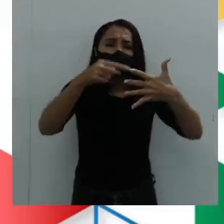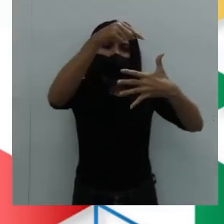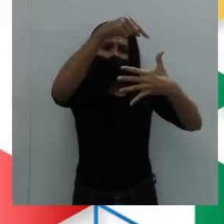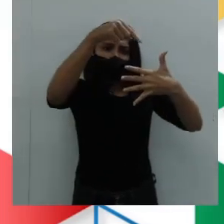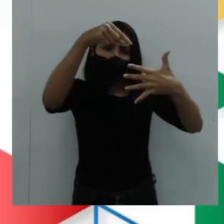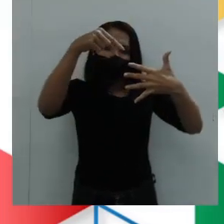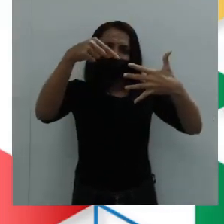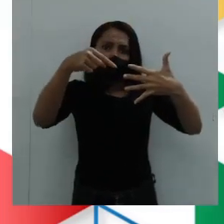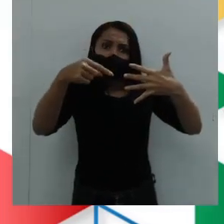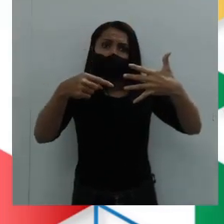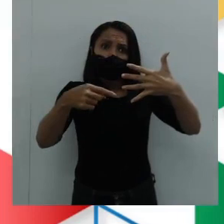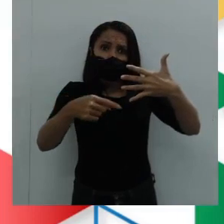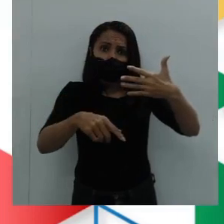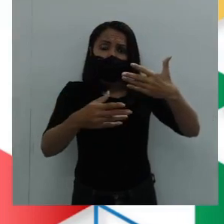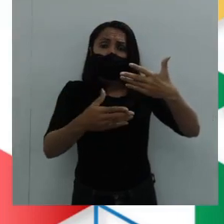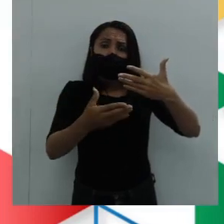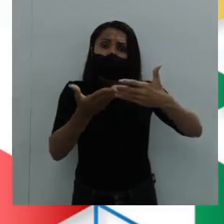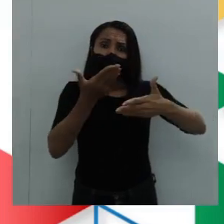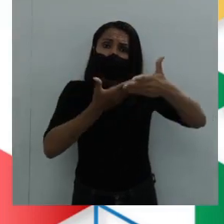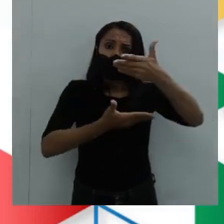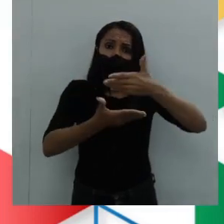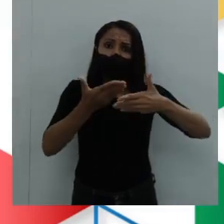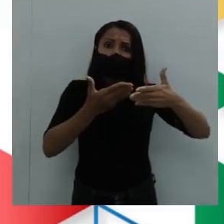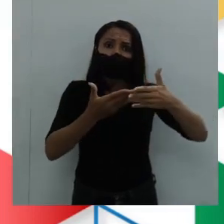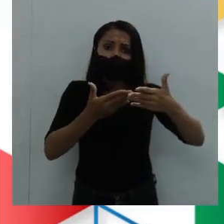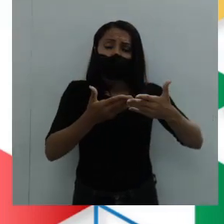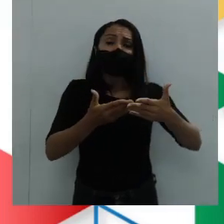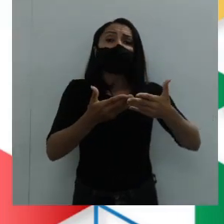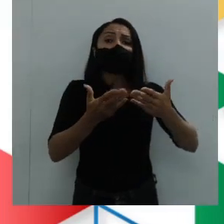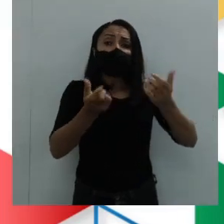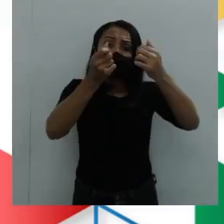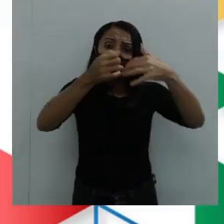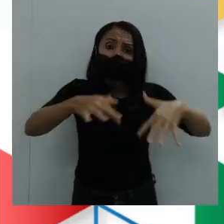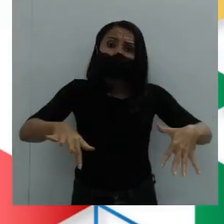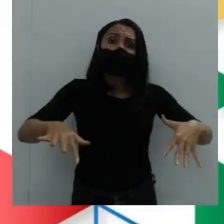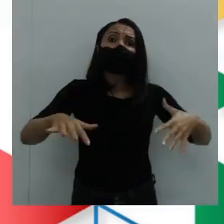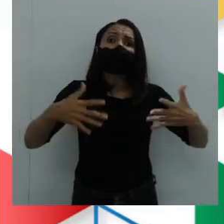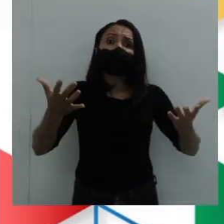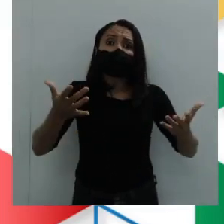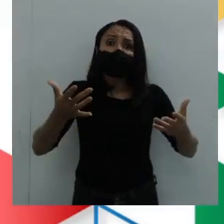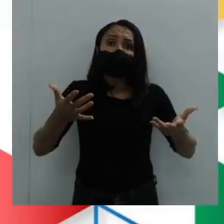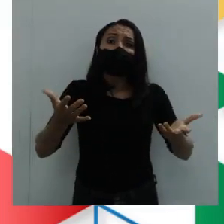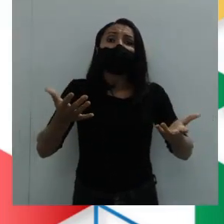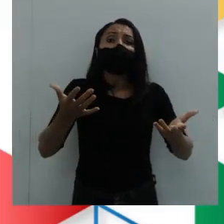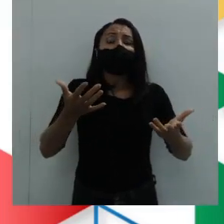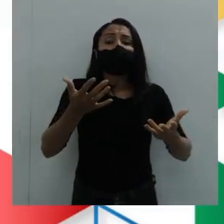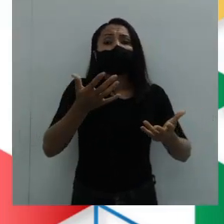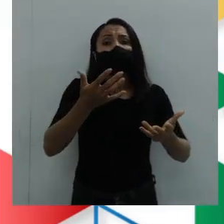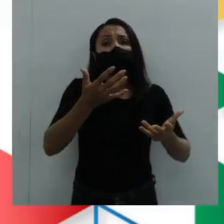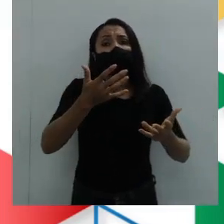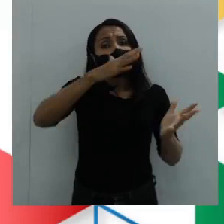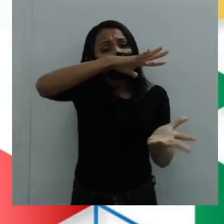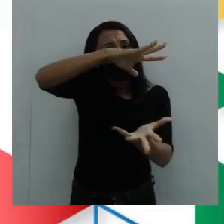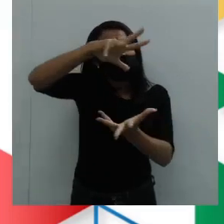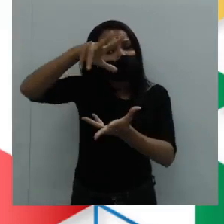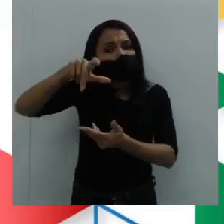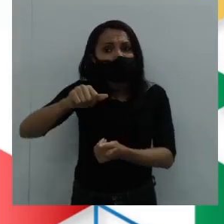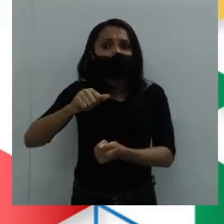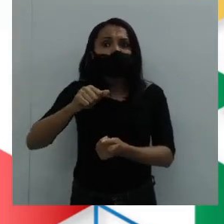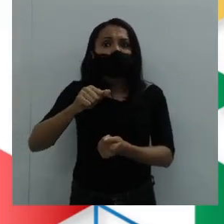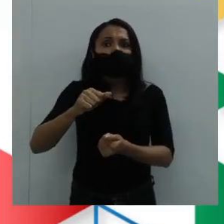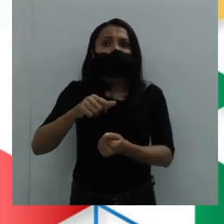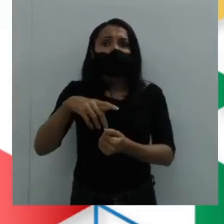são associados, vão colocar em risco o equilíbrio total do nosso planeta, podendo